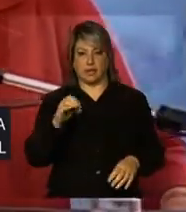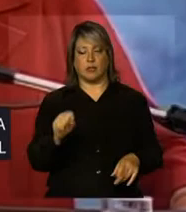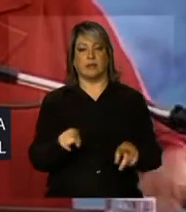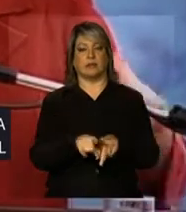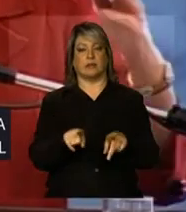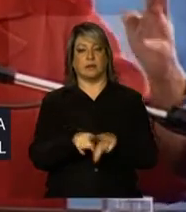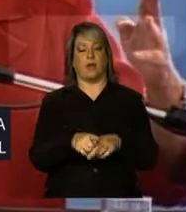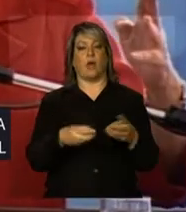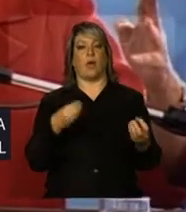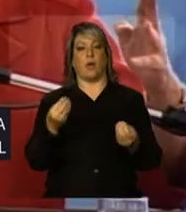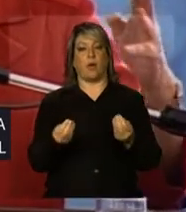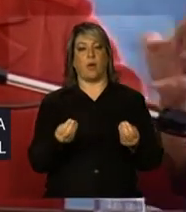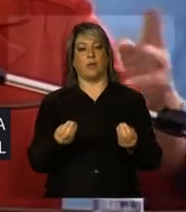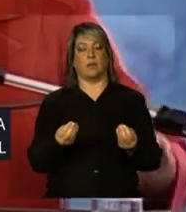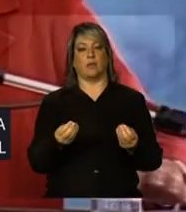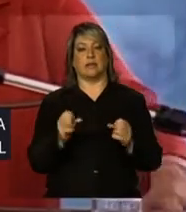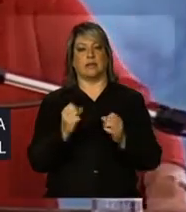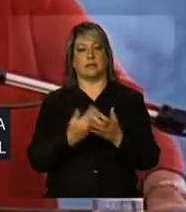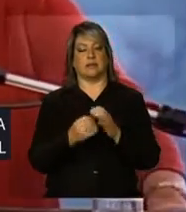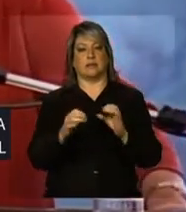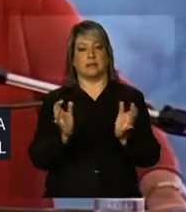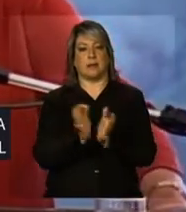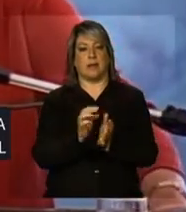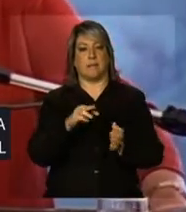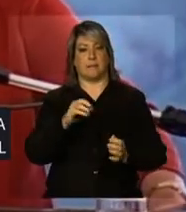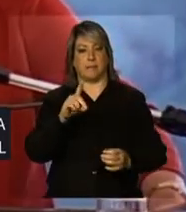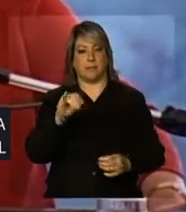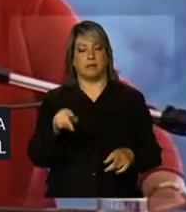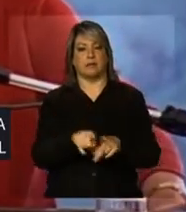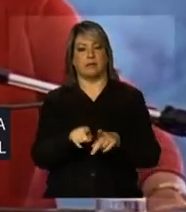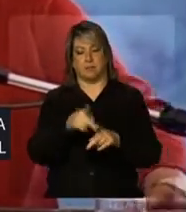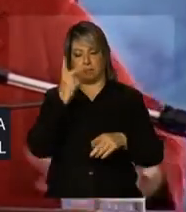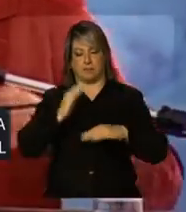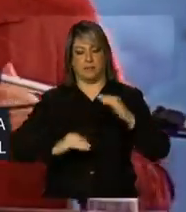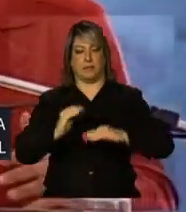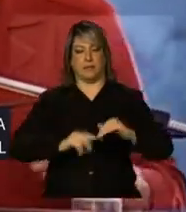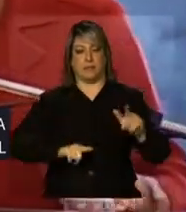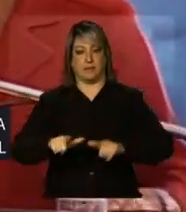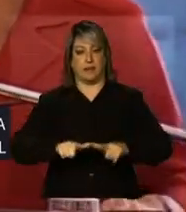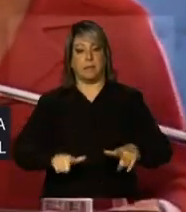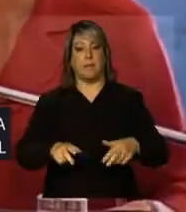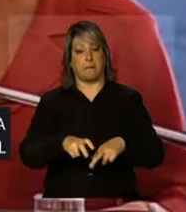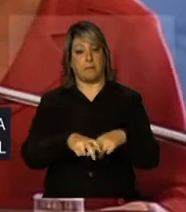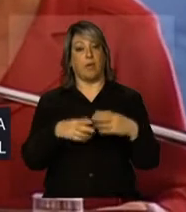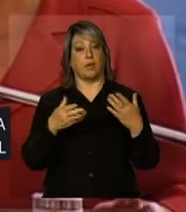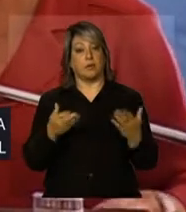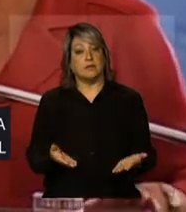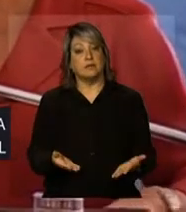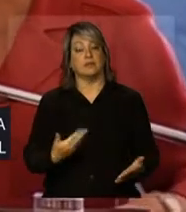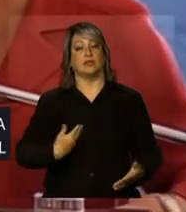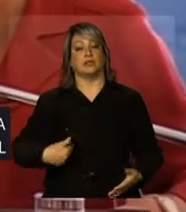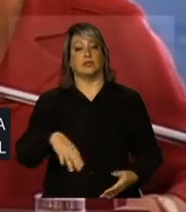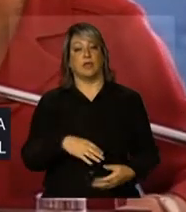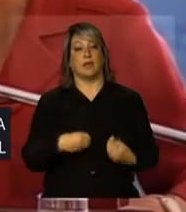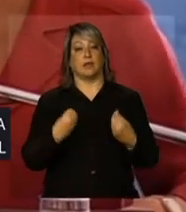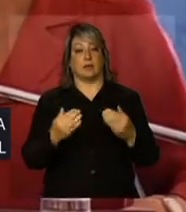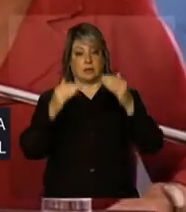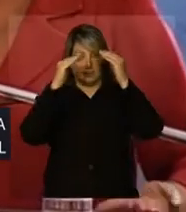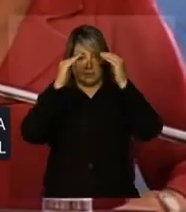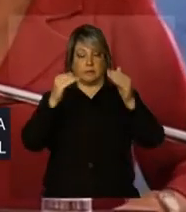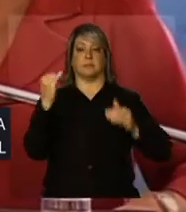como ao técnico médio quanto aos trabalhadores por isso nós damos